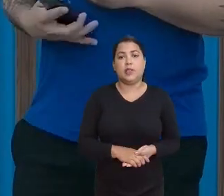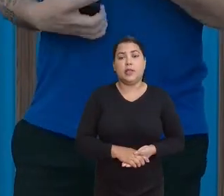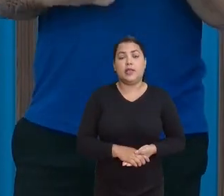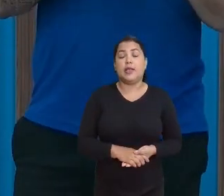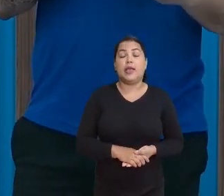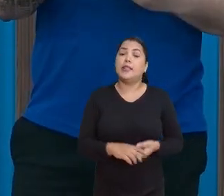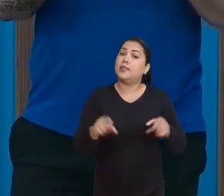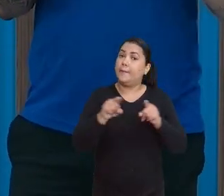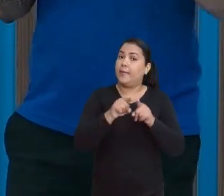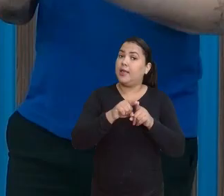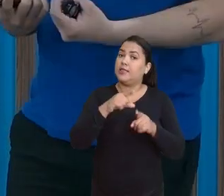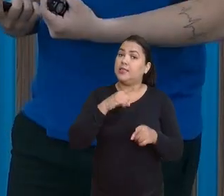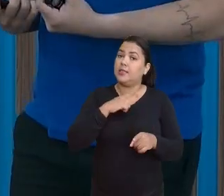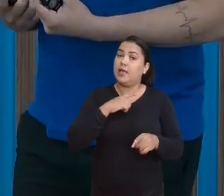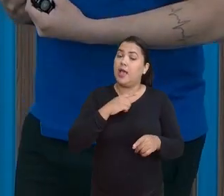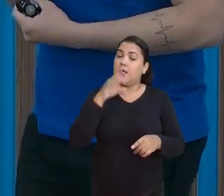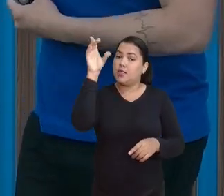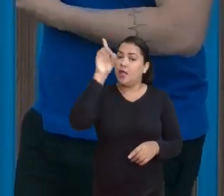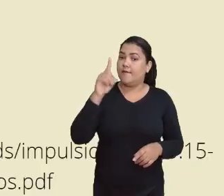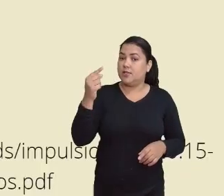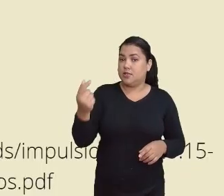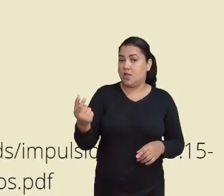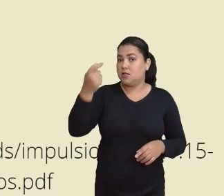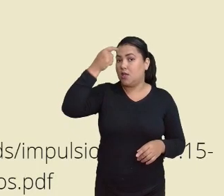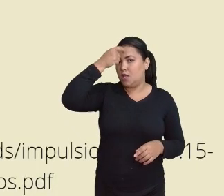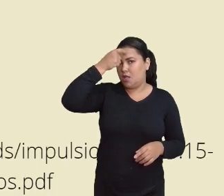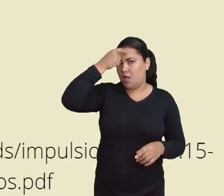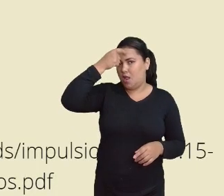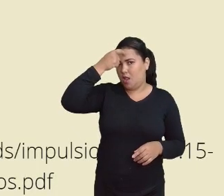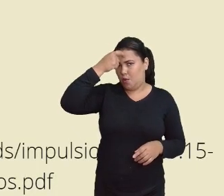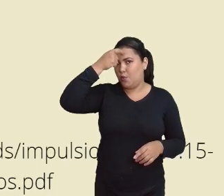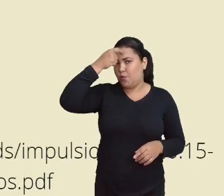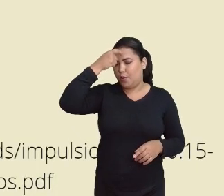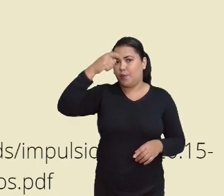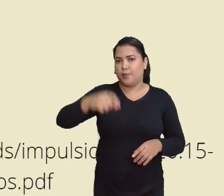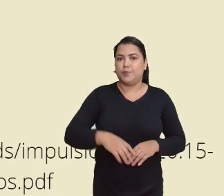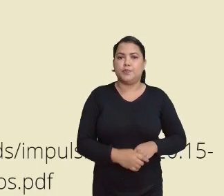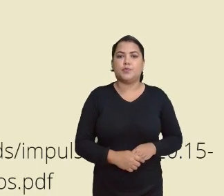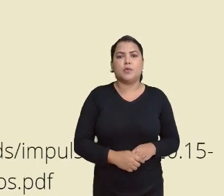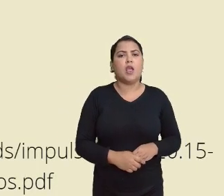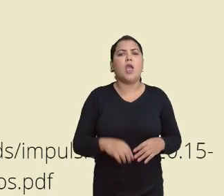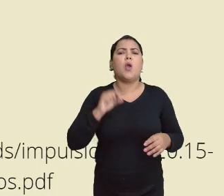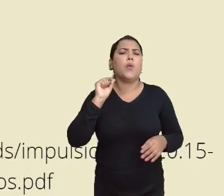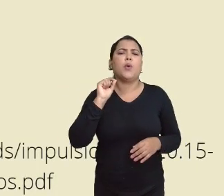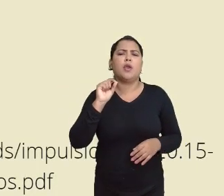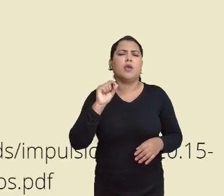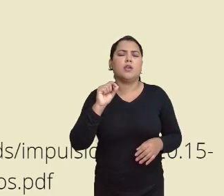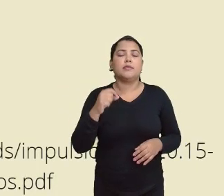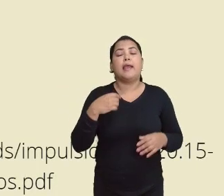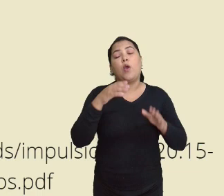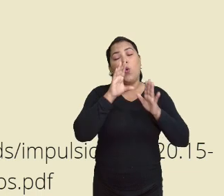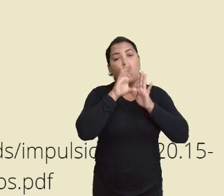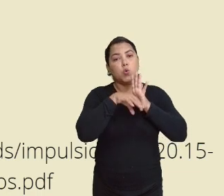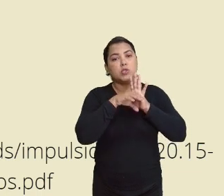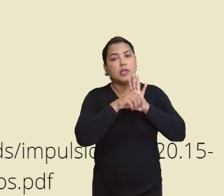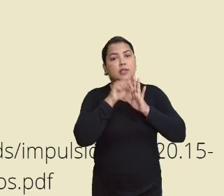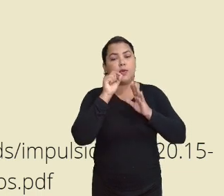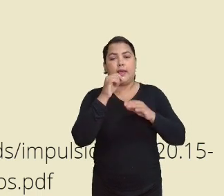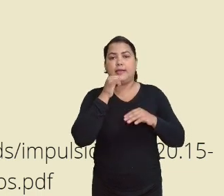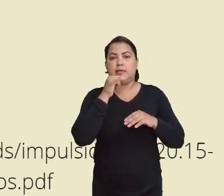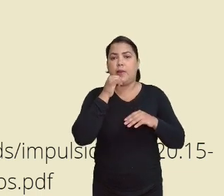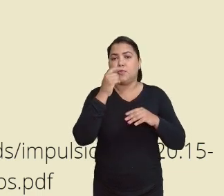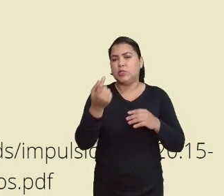Bom, e aí deficiência intelectual? A deficiência intelectual é quando uma pessoa possui um